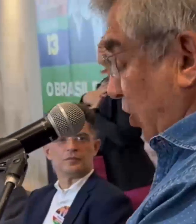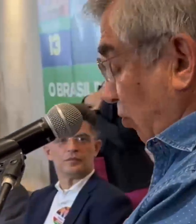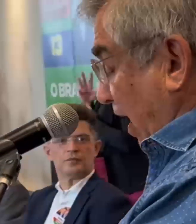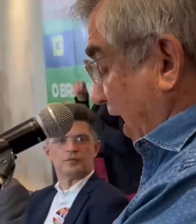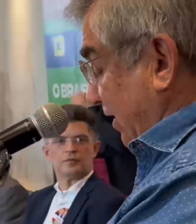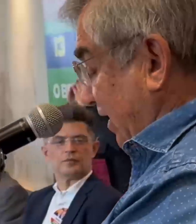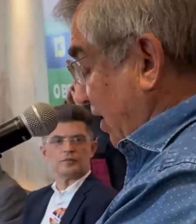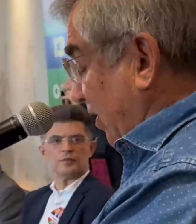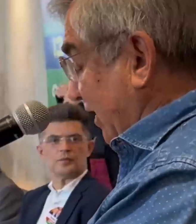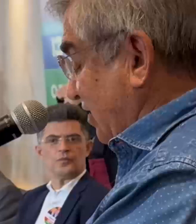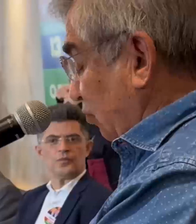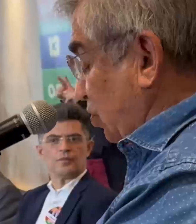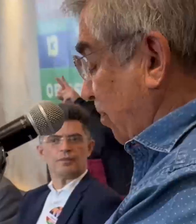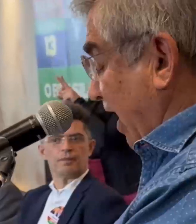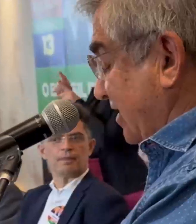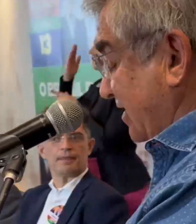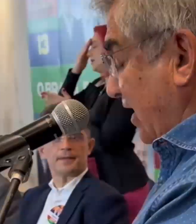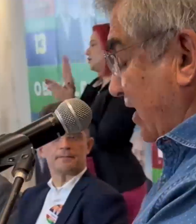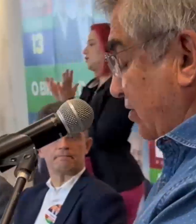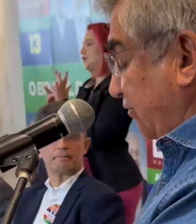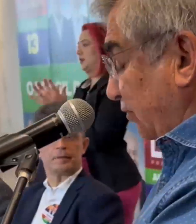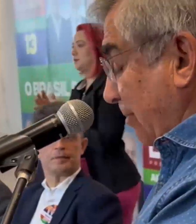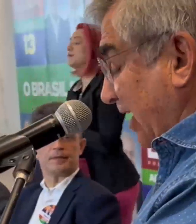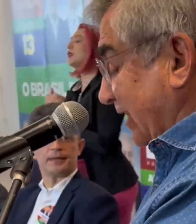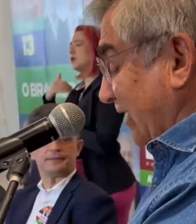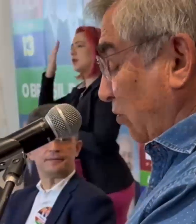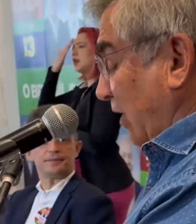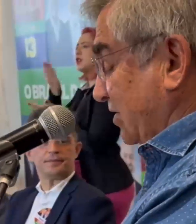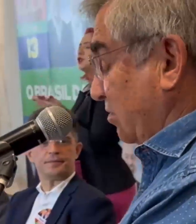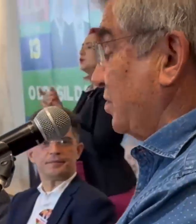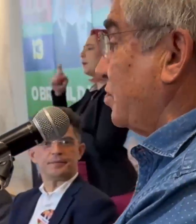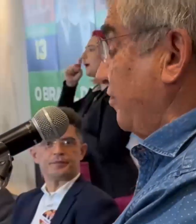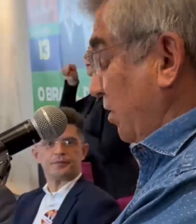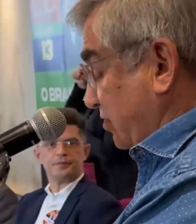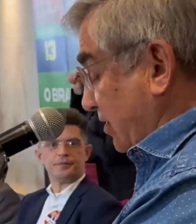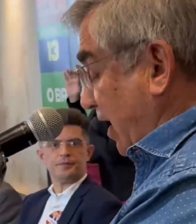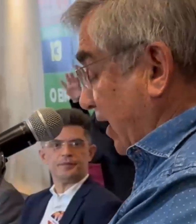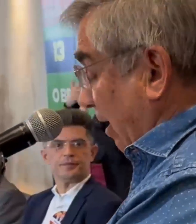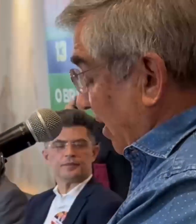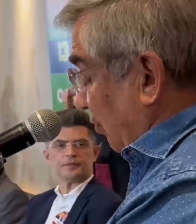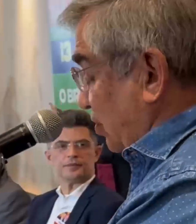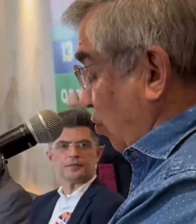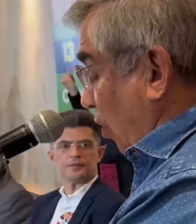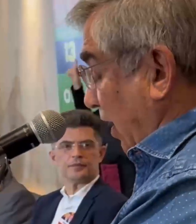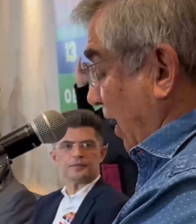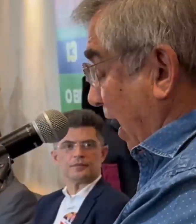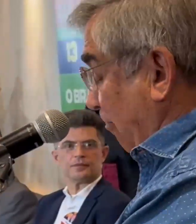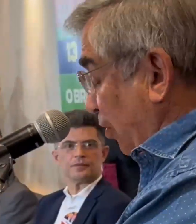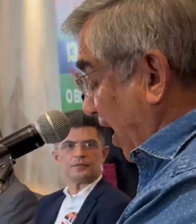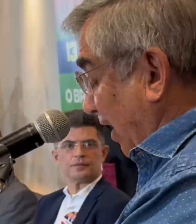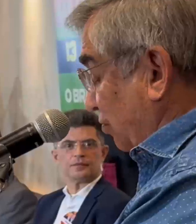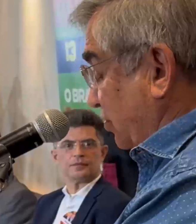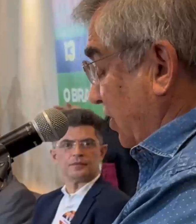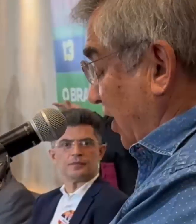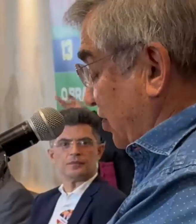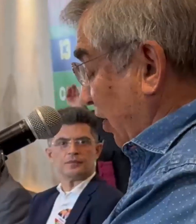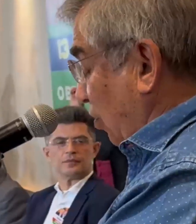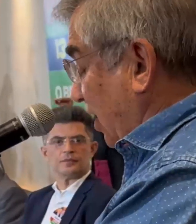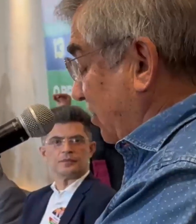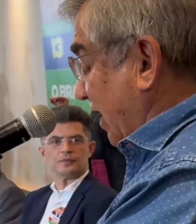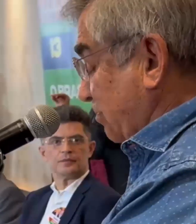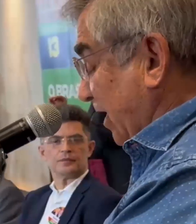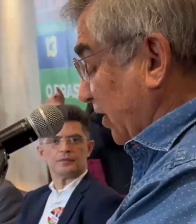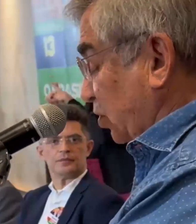entendo que o lar e a orientação dos pais são fundamentais na educação de seus filhos cabendo a escola apoiá-los